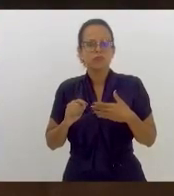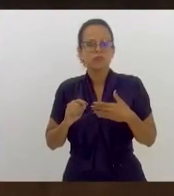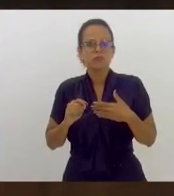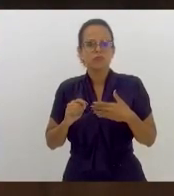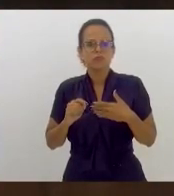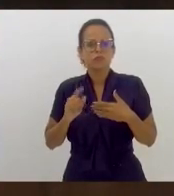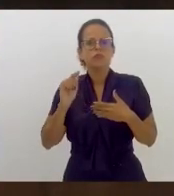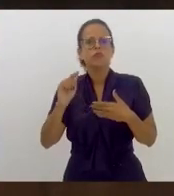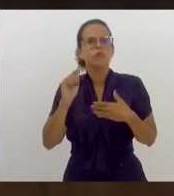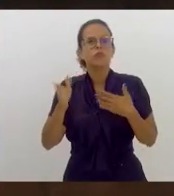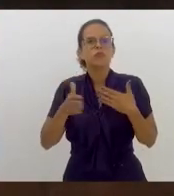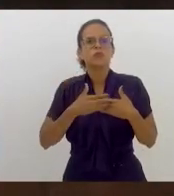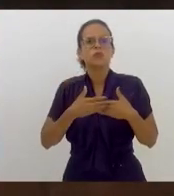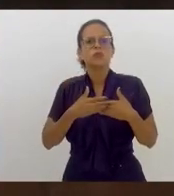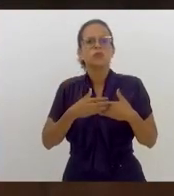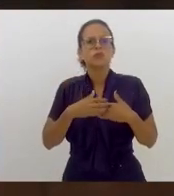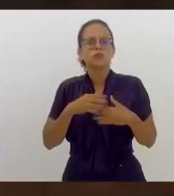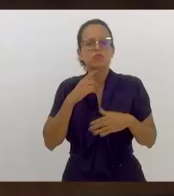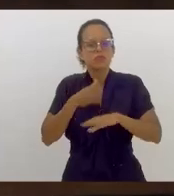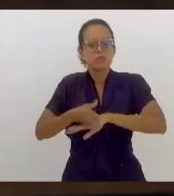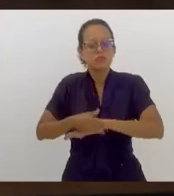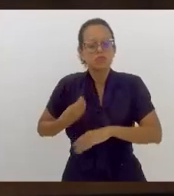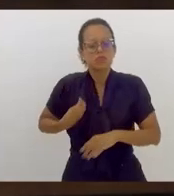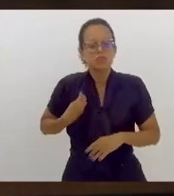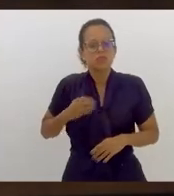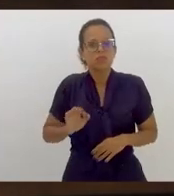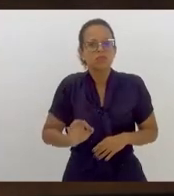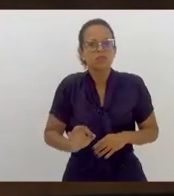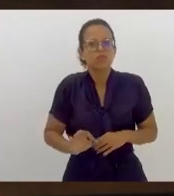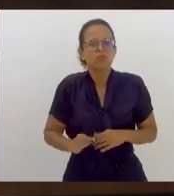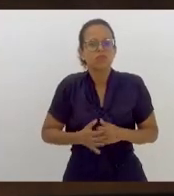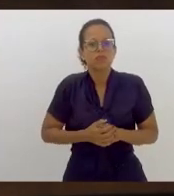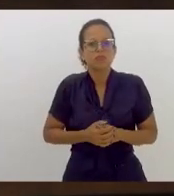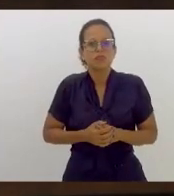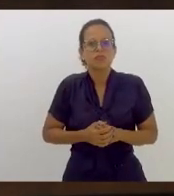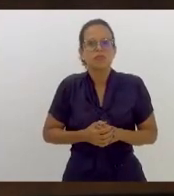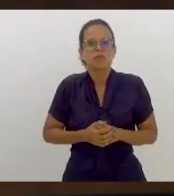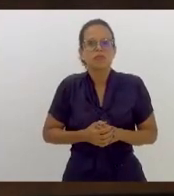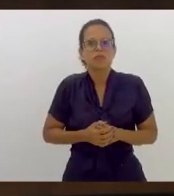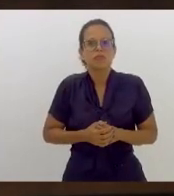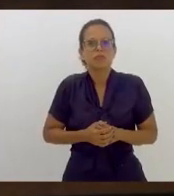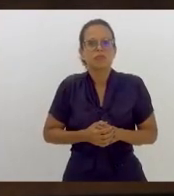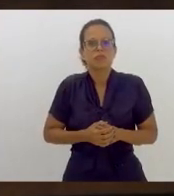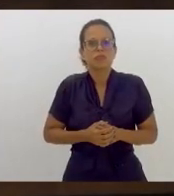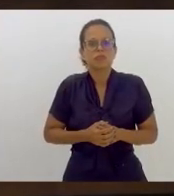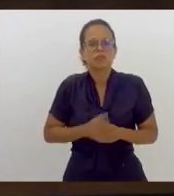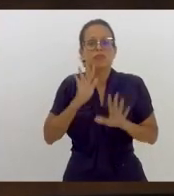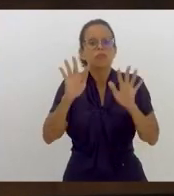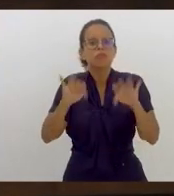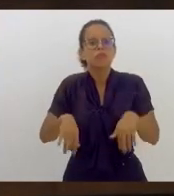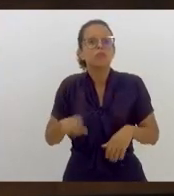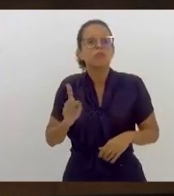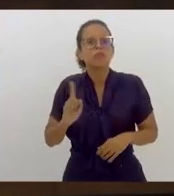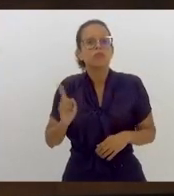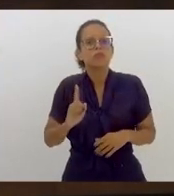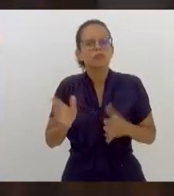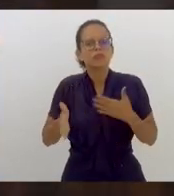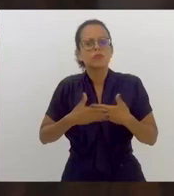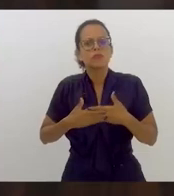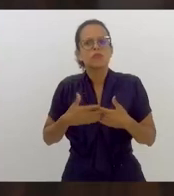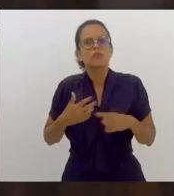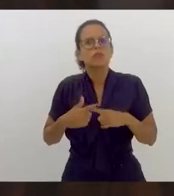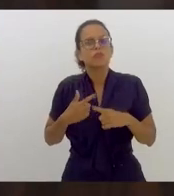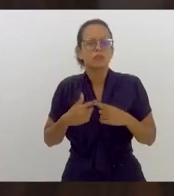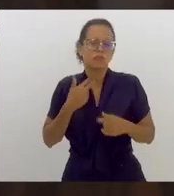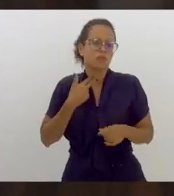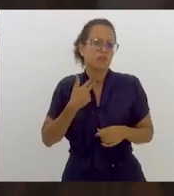O que está fechado? Ele não deu presença? Mas eu ainda não cantei o fim da votação, por que tu fechou? Não